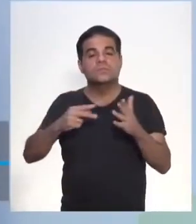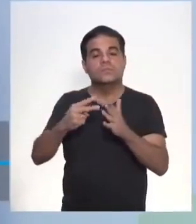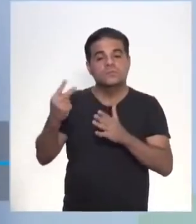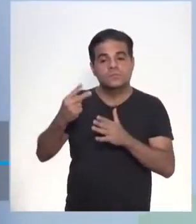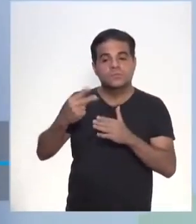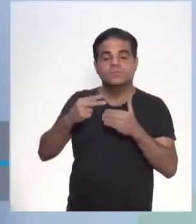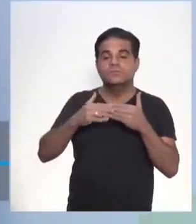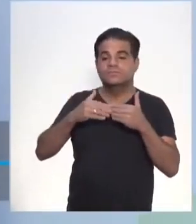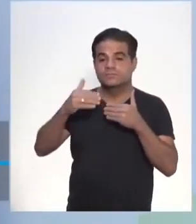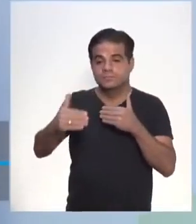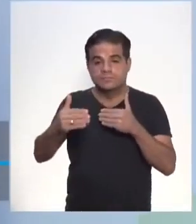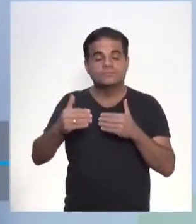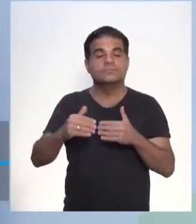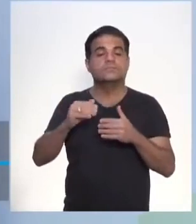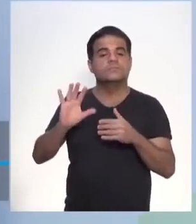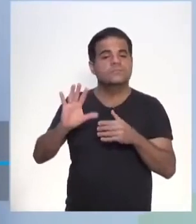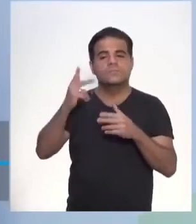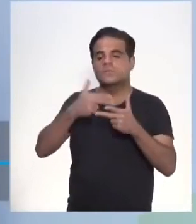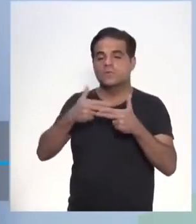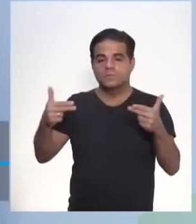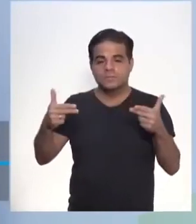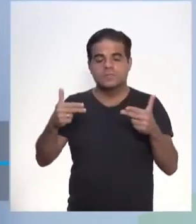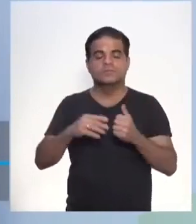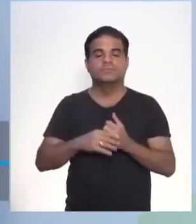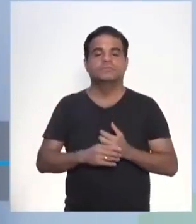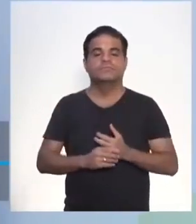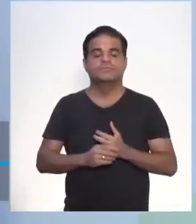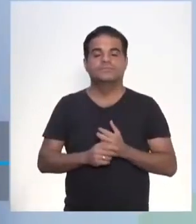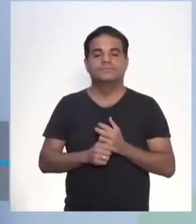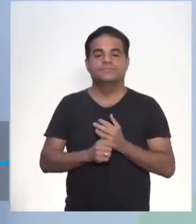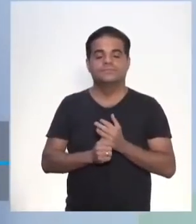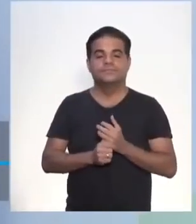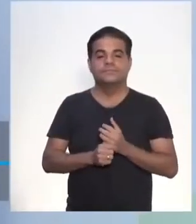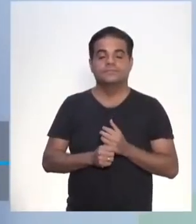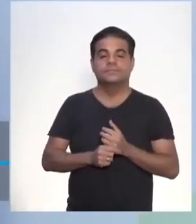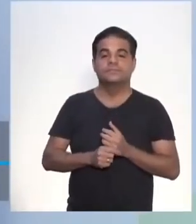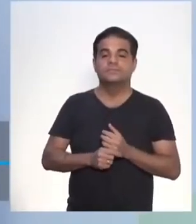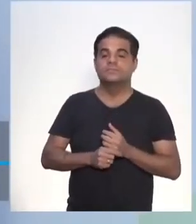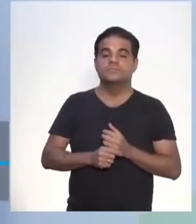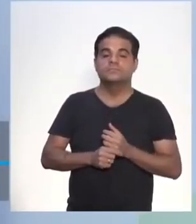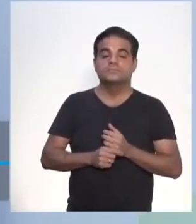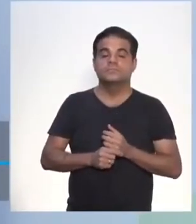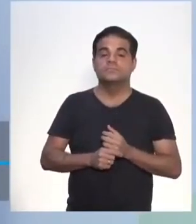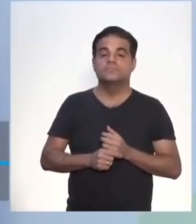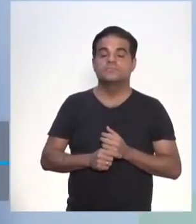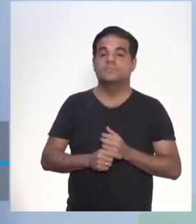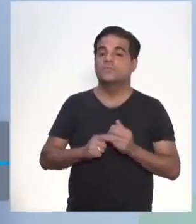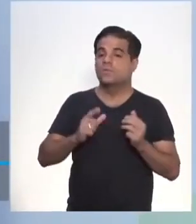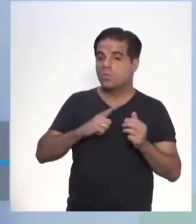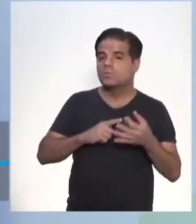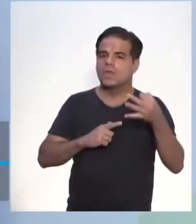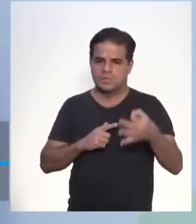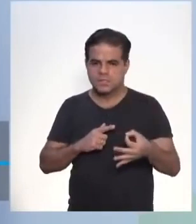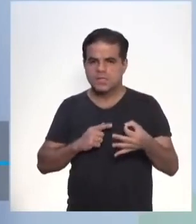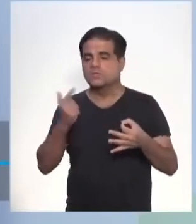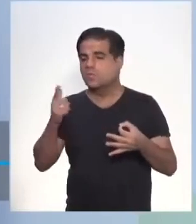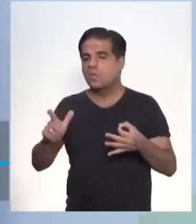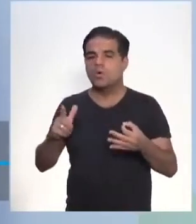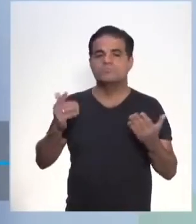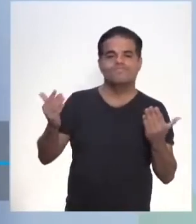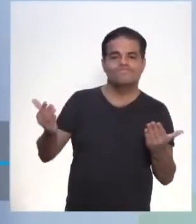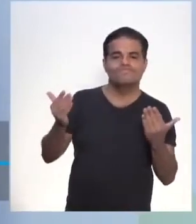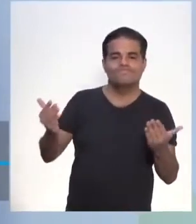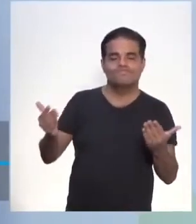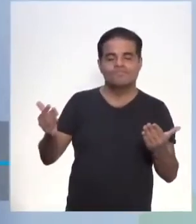segunda, algo que aconteceu. Vamos lá. Um tem certeza, a Yasmin. Um tem certeza, o outro ainda está